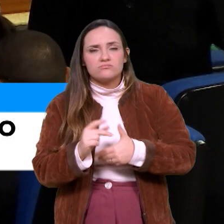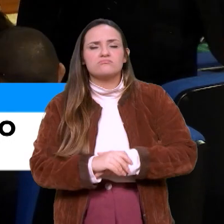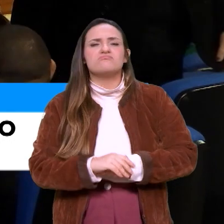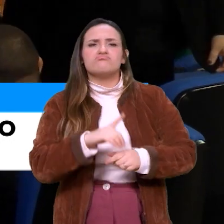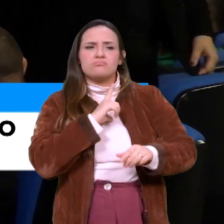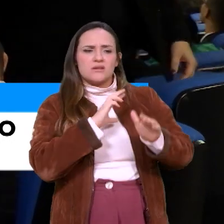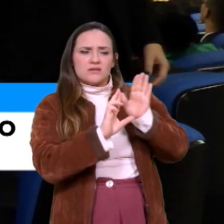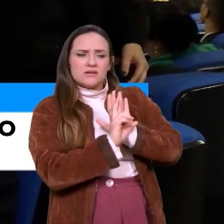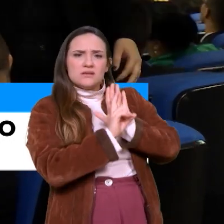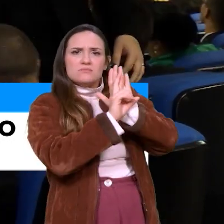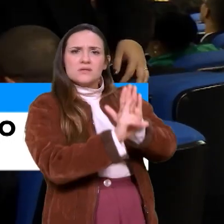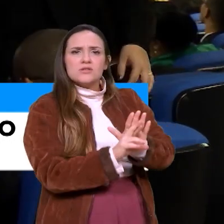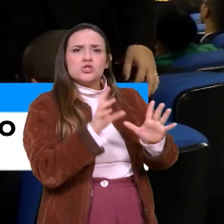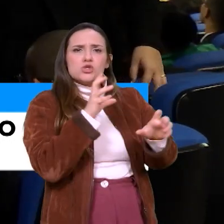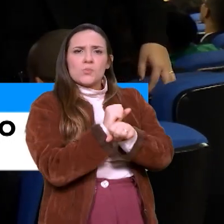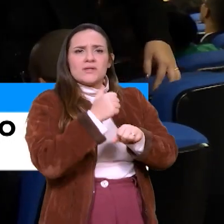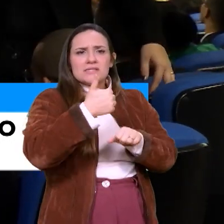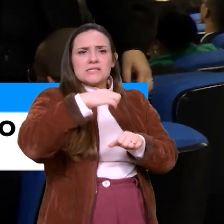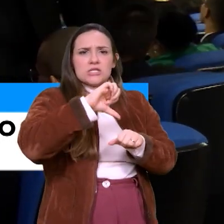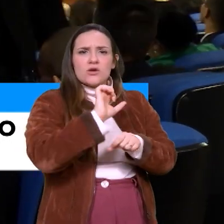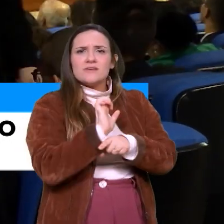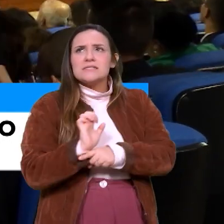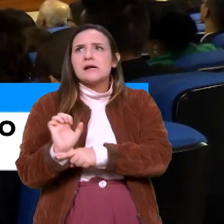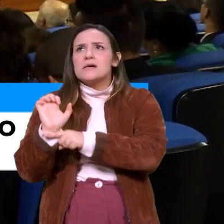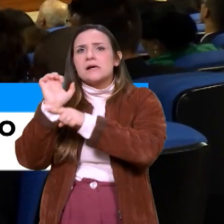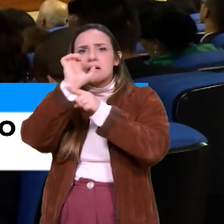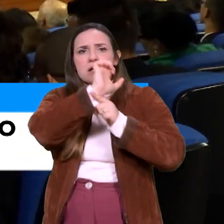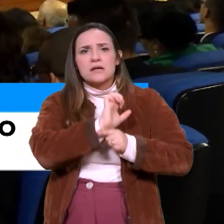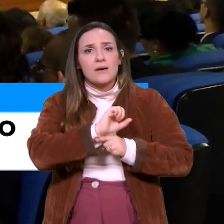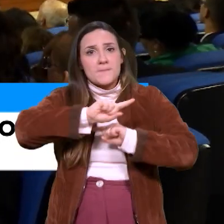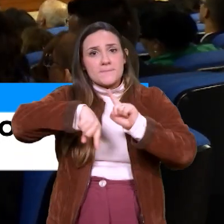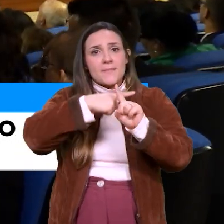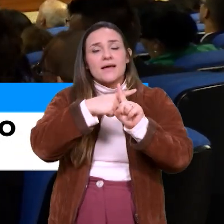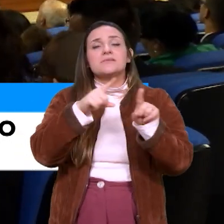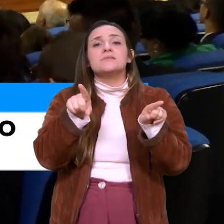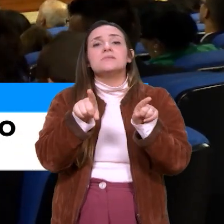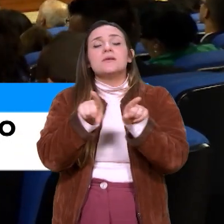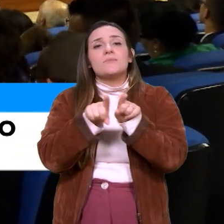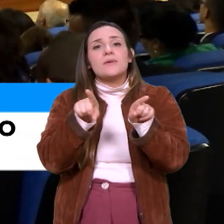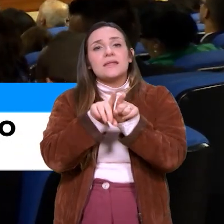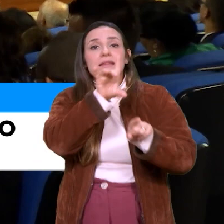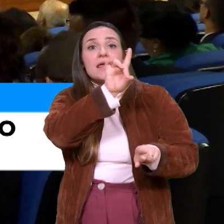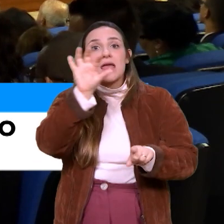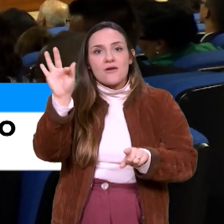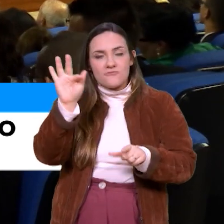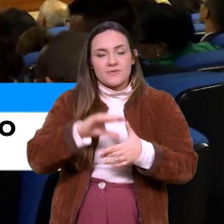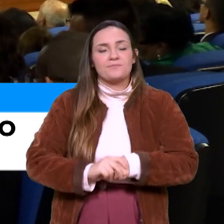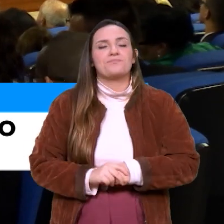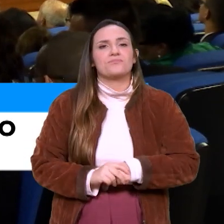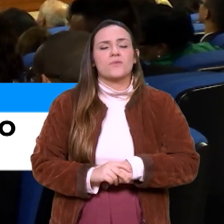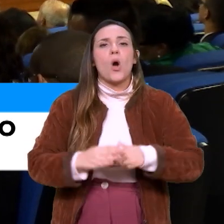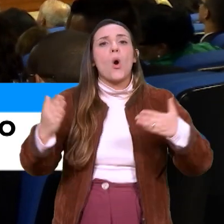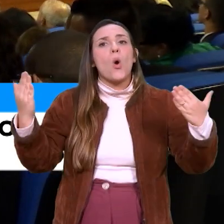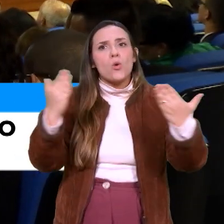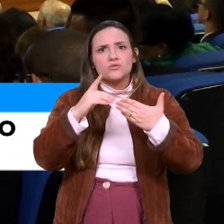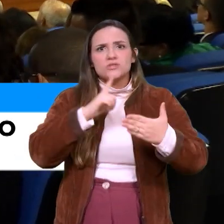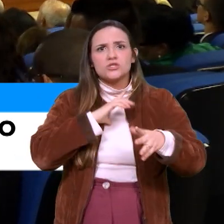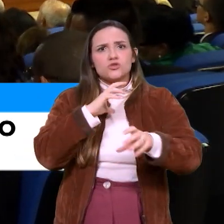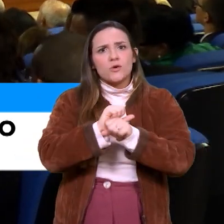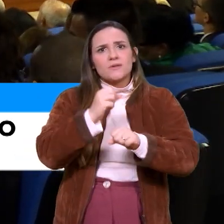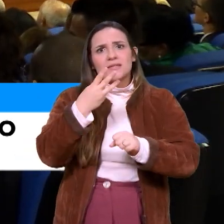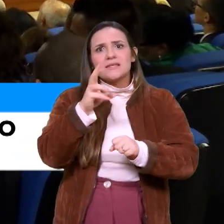Contas do Estado representantes de 19 estados brasileiros, mais o Distrito Federal. Hoje são mais